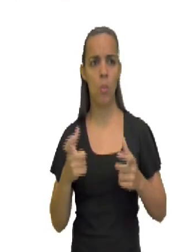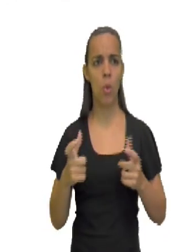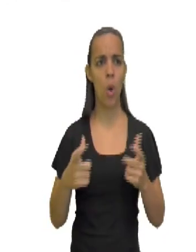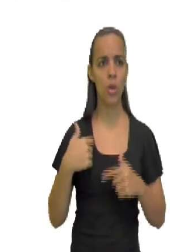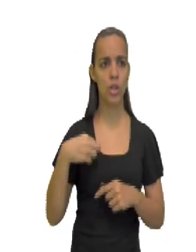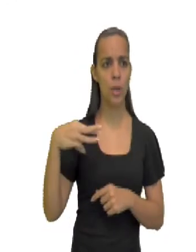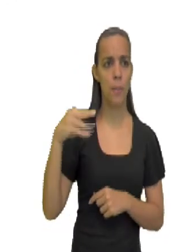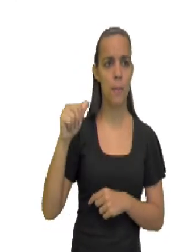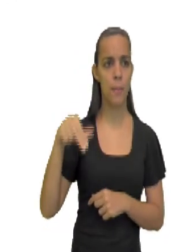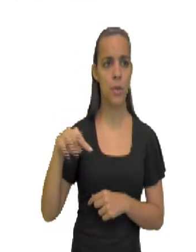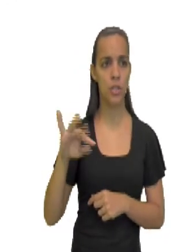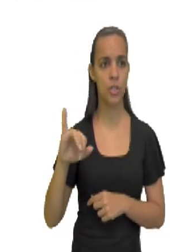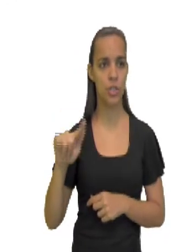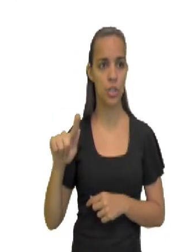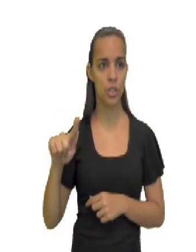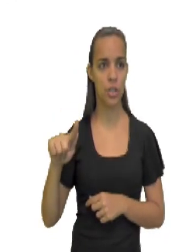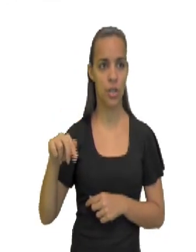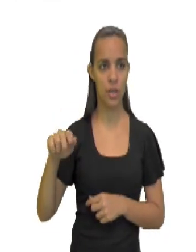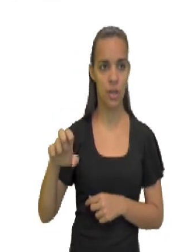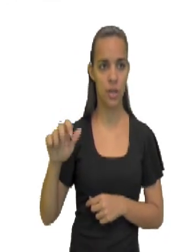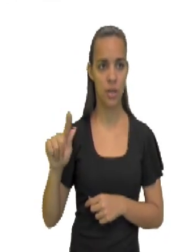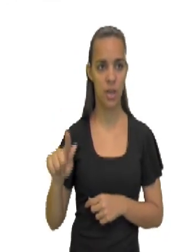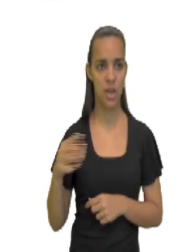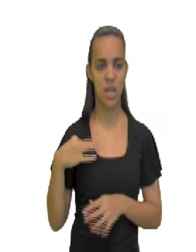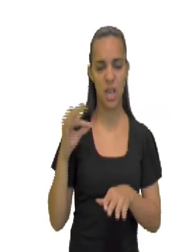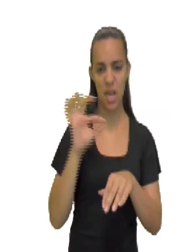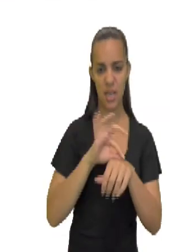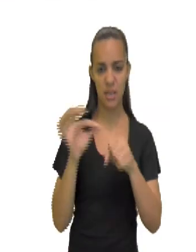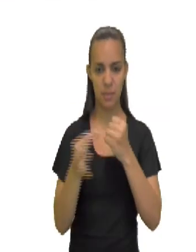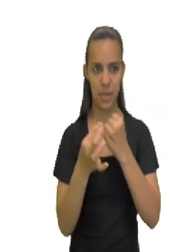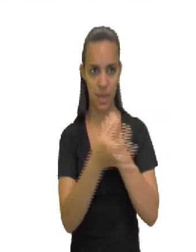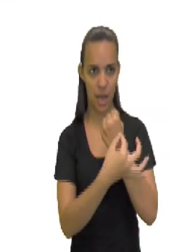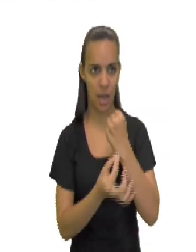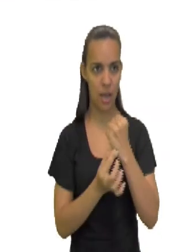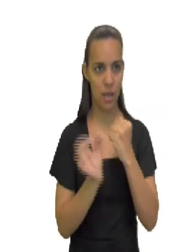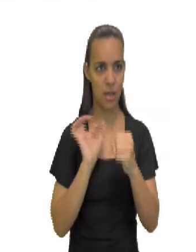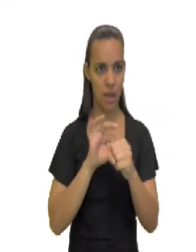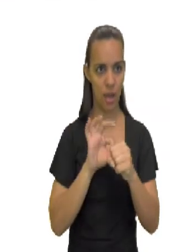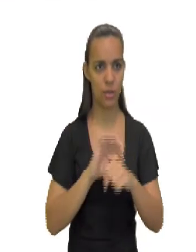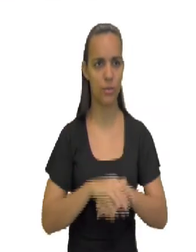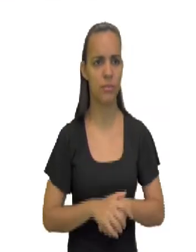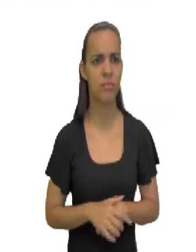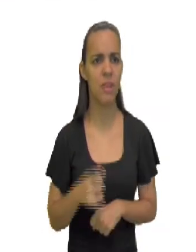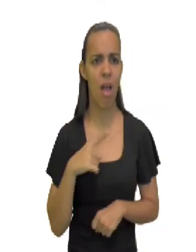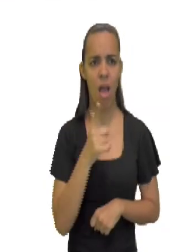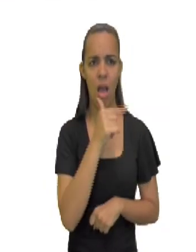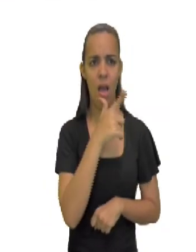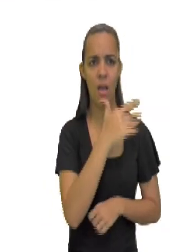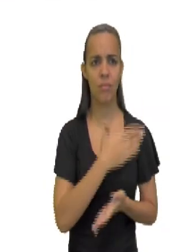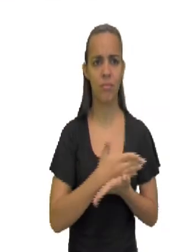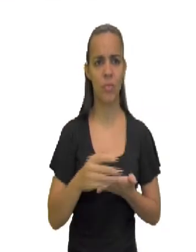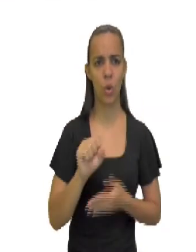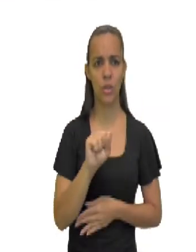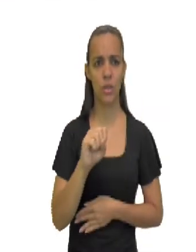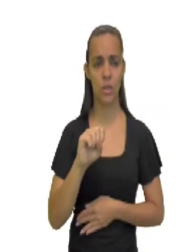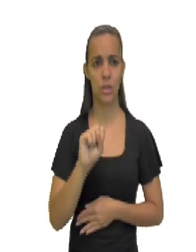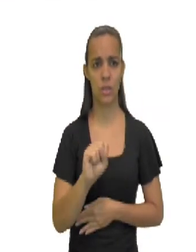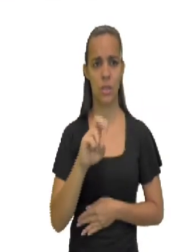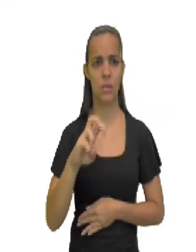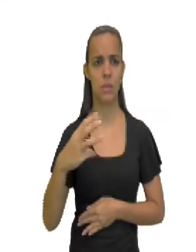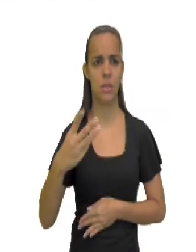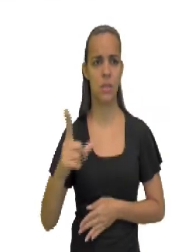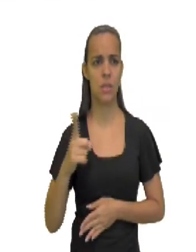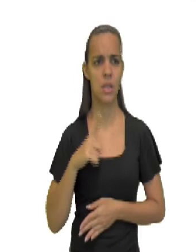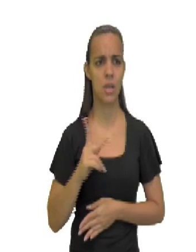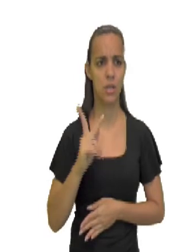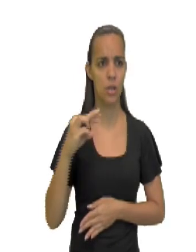quilômetros até atingir o Oceano Atlântico, no povoado de Regência, no Espírito Santo.